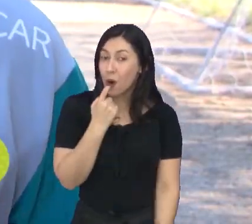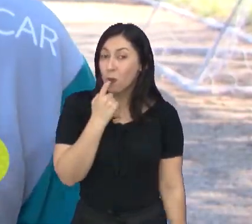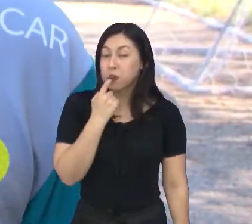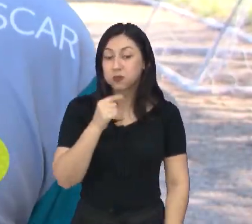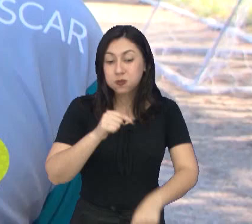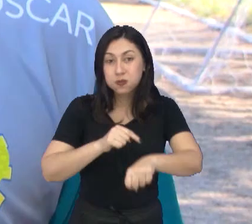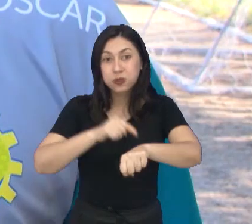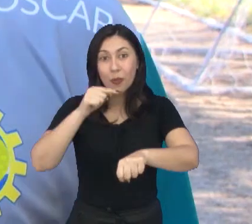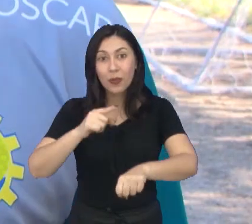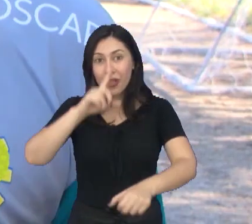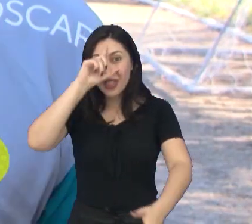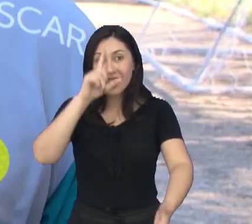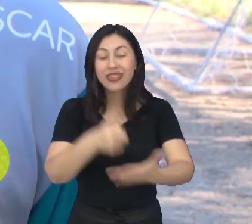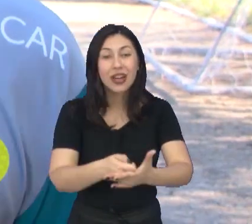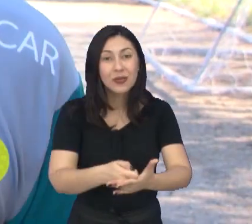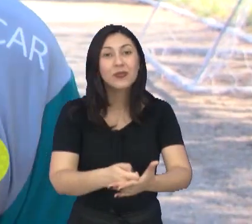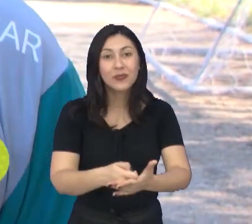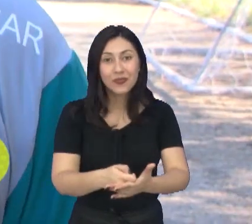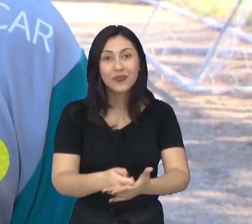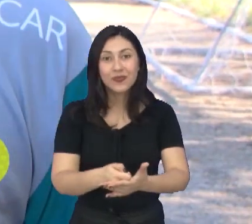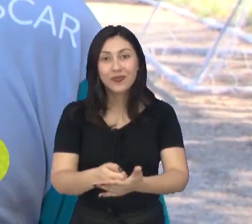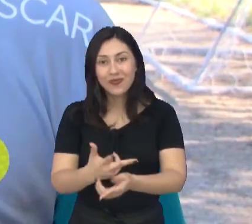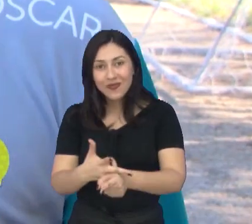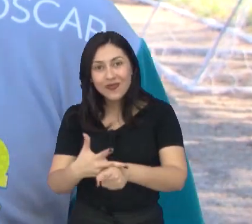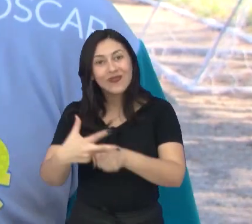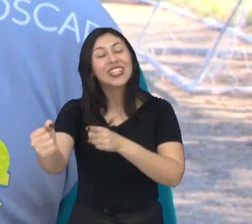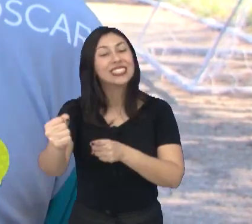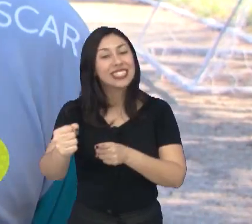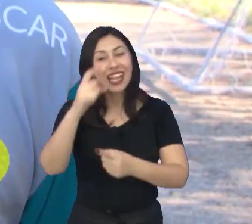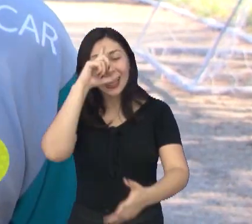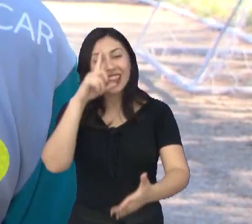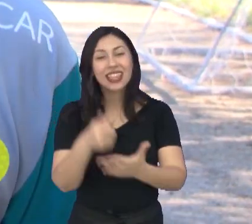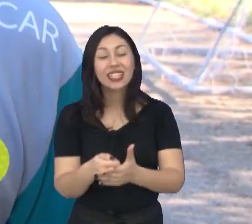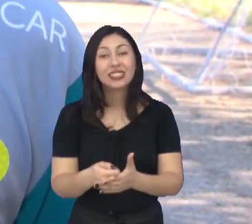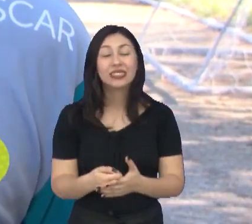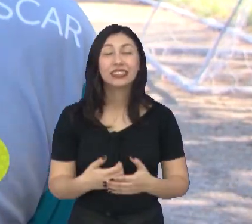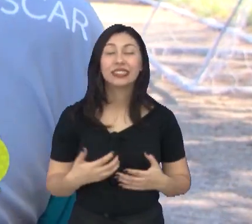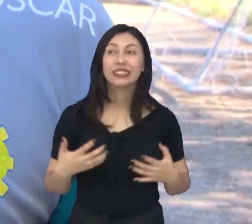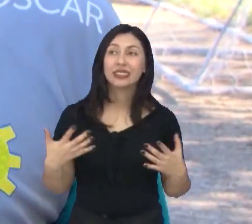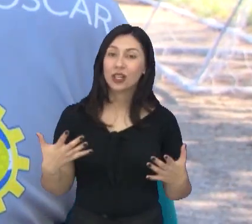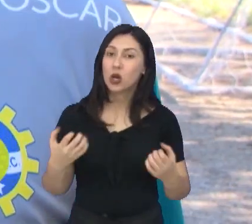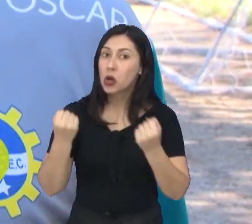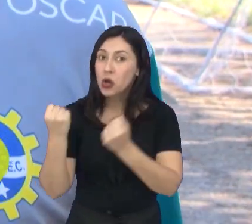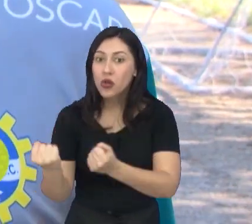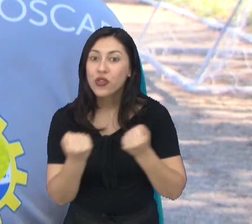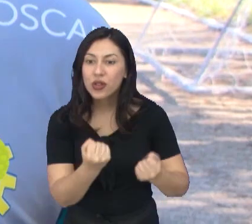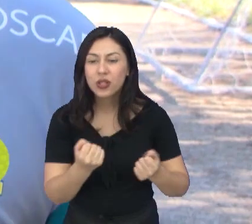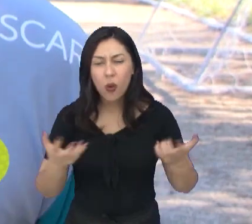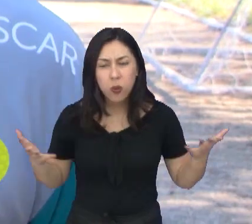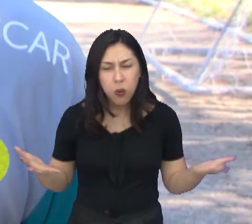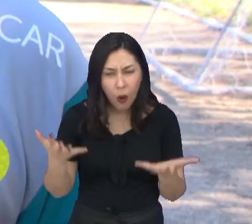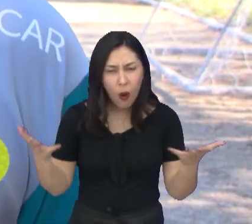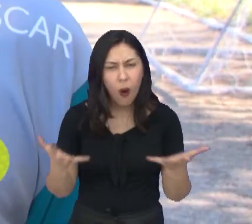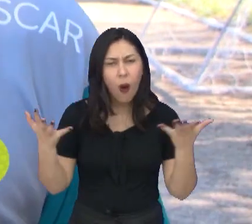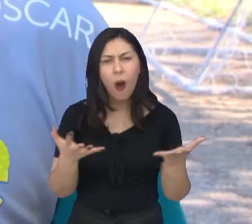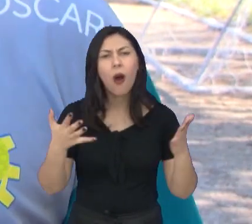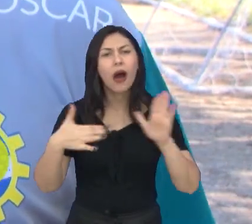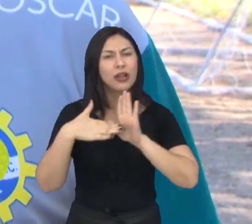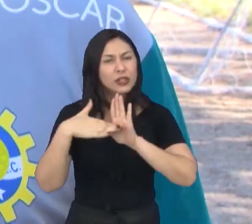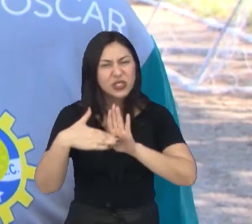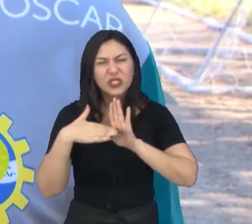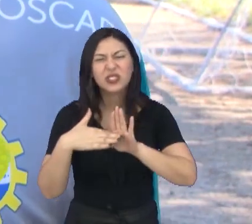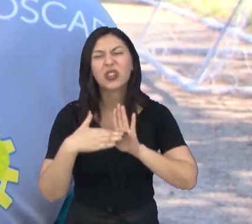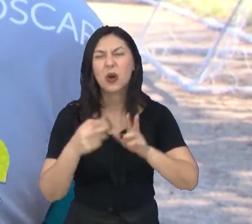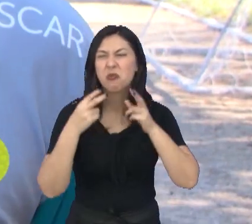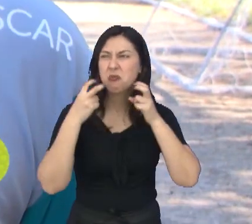momento de decisão, né? Momento de classificação, momento de decidir, então acho que a torcida deu um show na Série 3 aí, né, lotando. Vamos